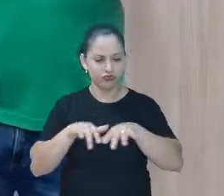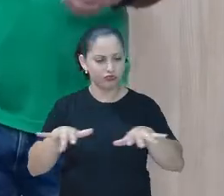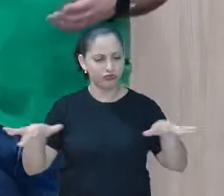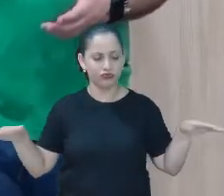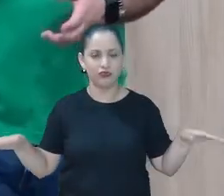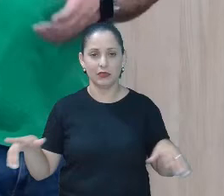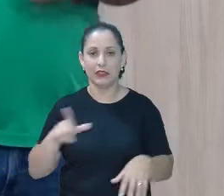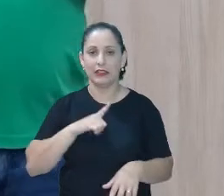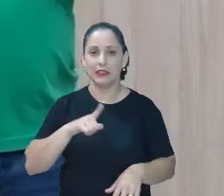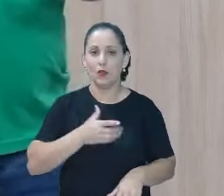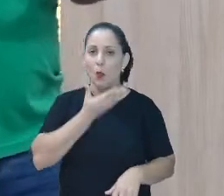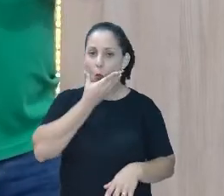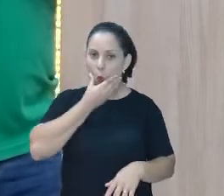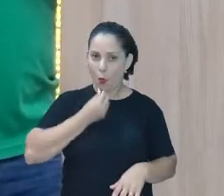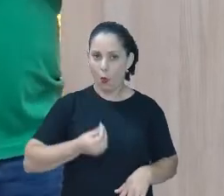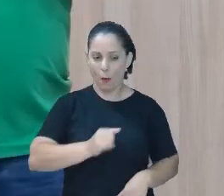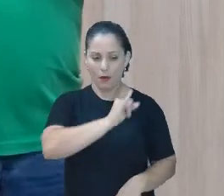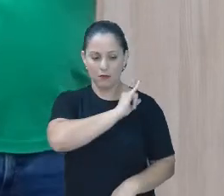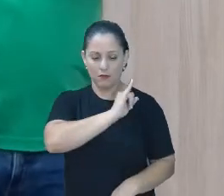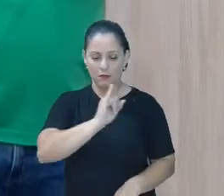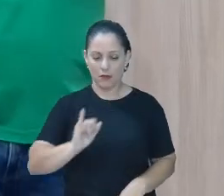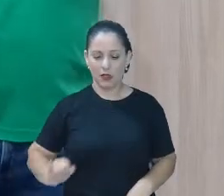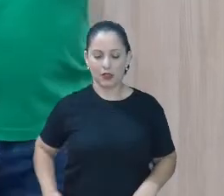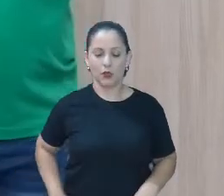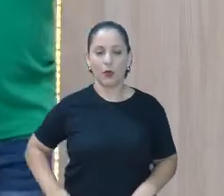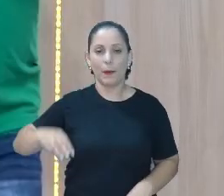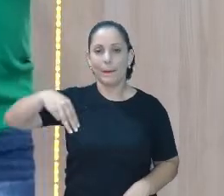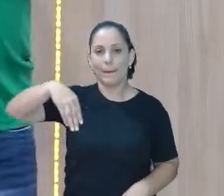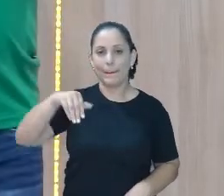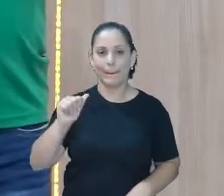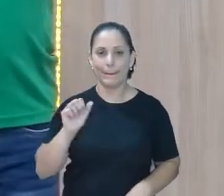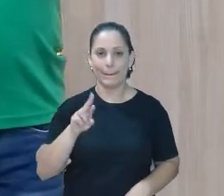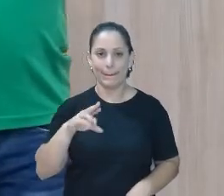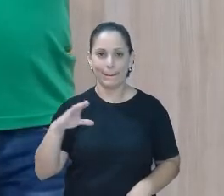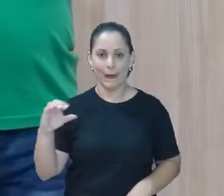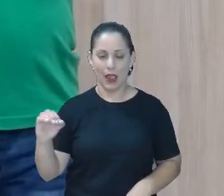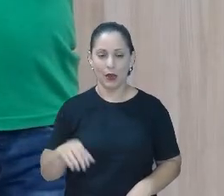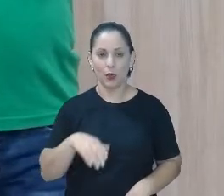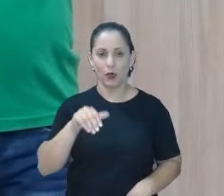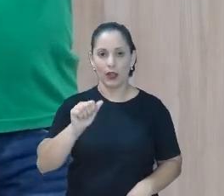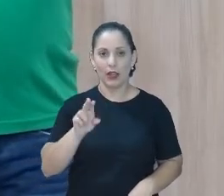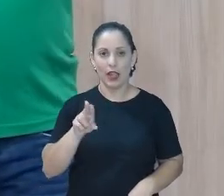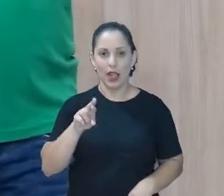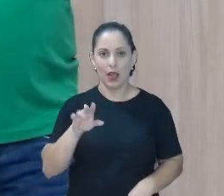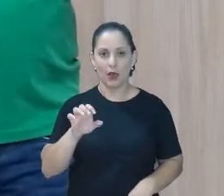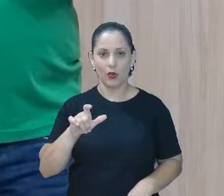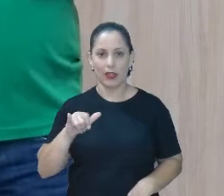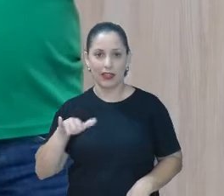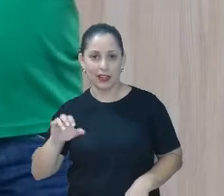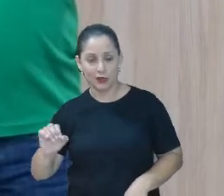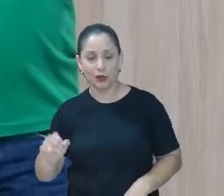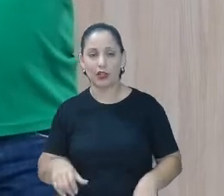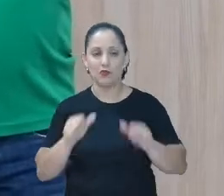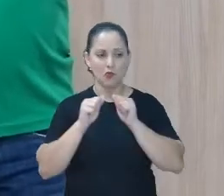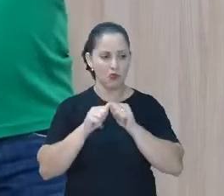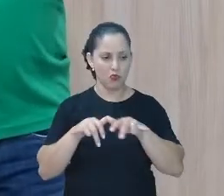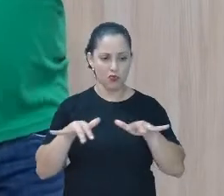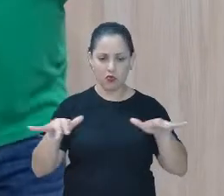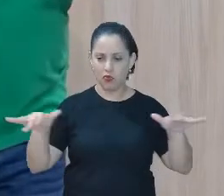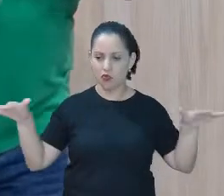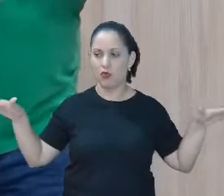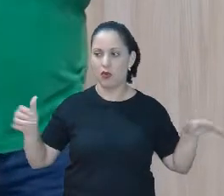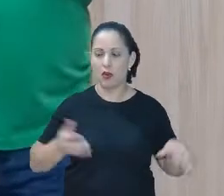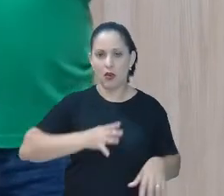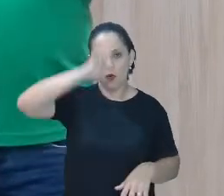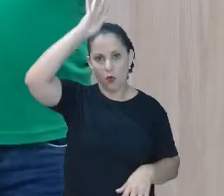com o imperador Marco Aurélio, né, o Marco Aurélio ele elevou a expansão de Roma ao máximo, e depois dele o que a